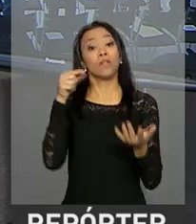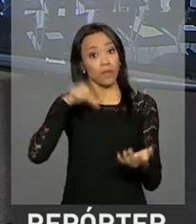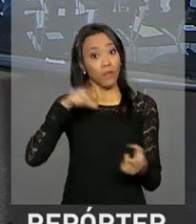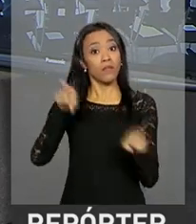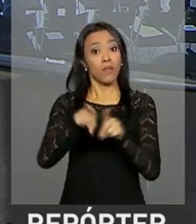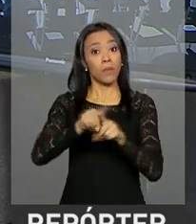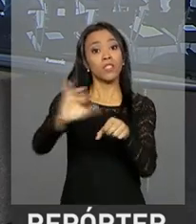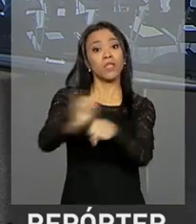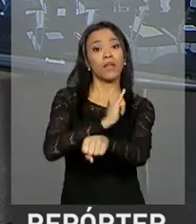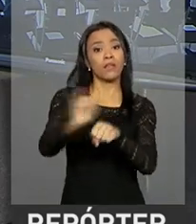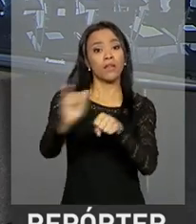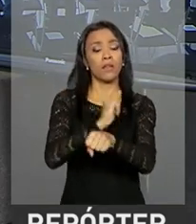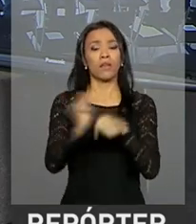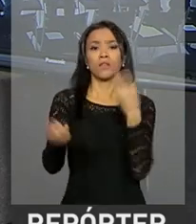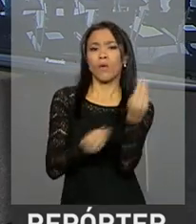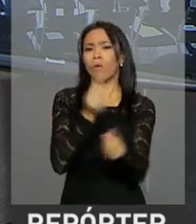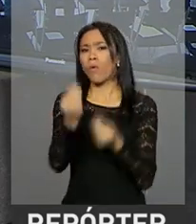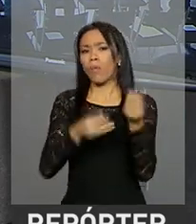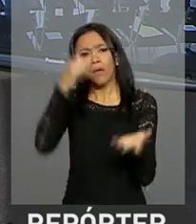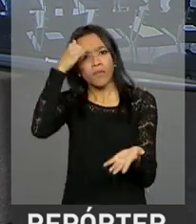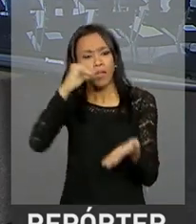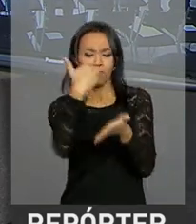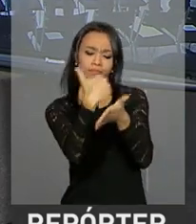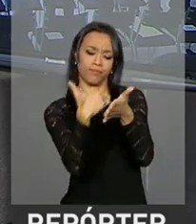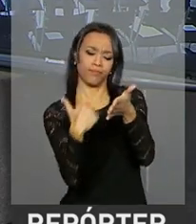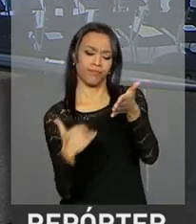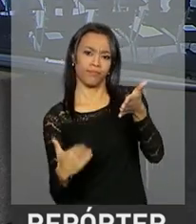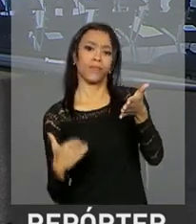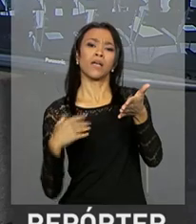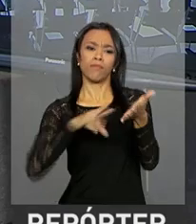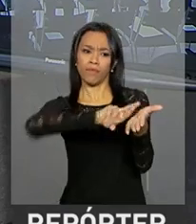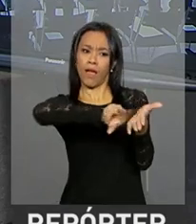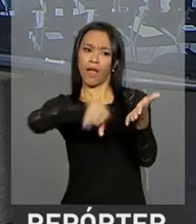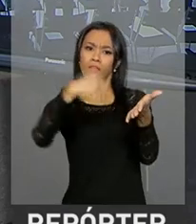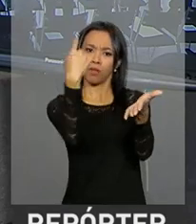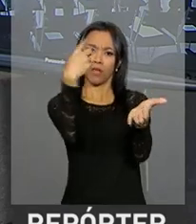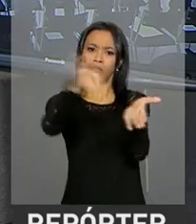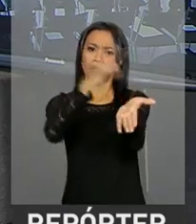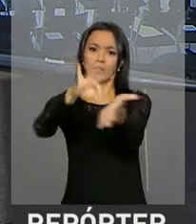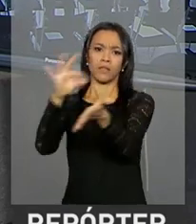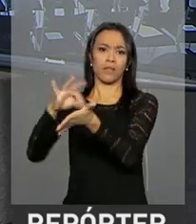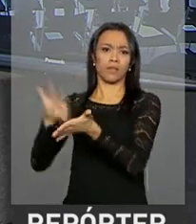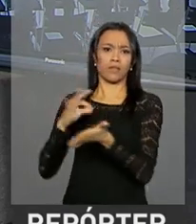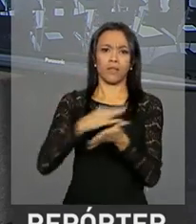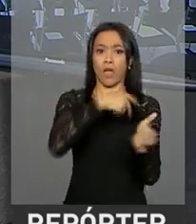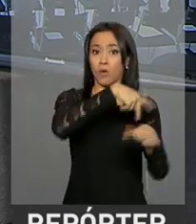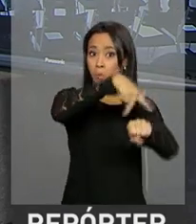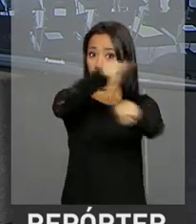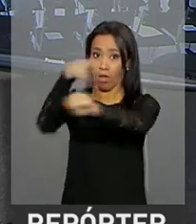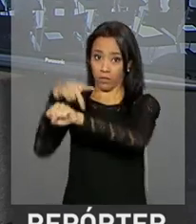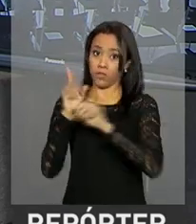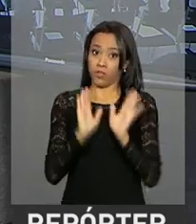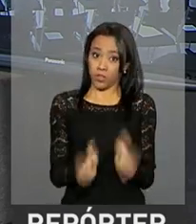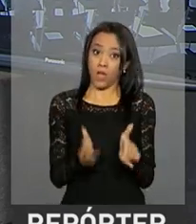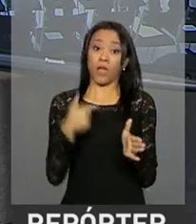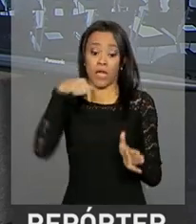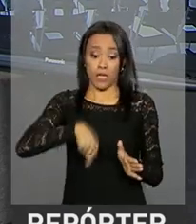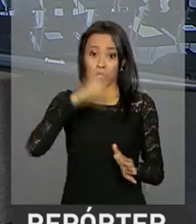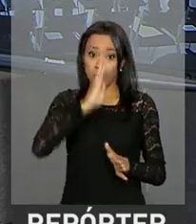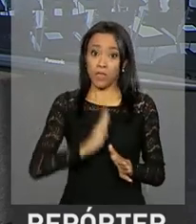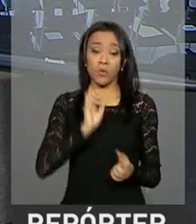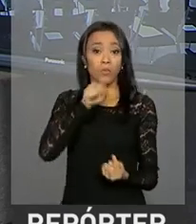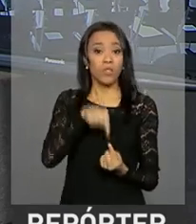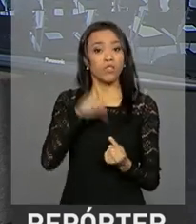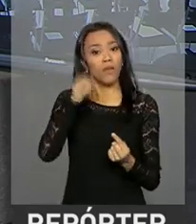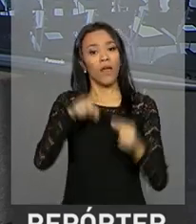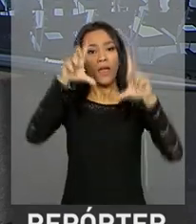aí, individuais dos países que assinaram esse acordo. No caso do Brasil, por exemplo, está, entre outras medidas, está a de